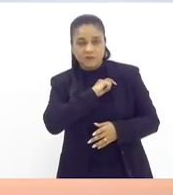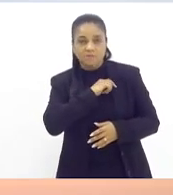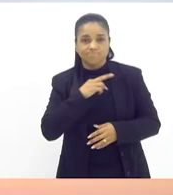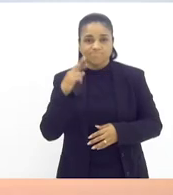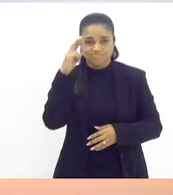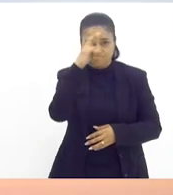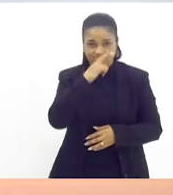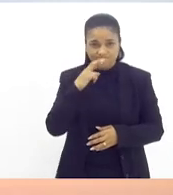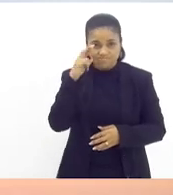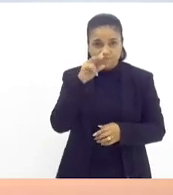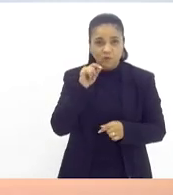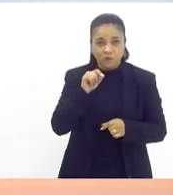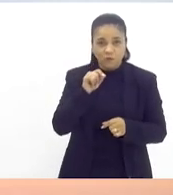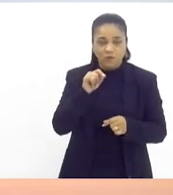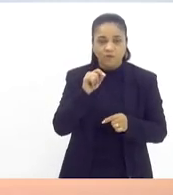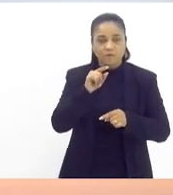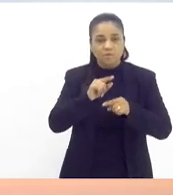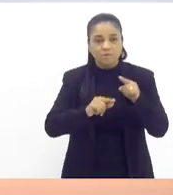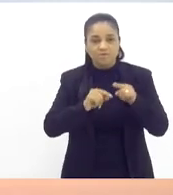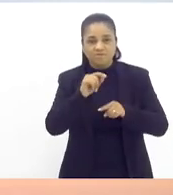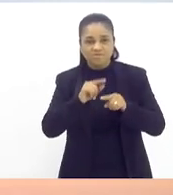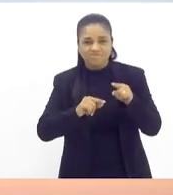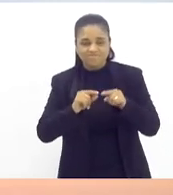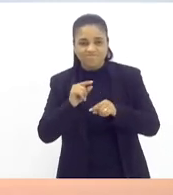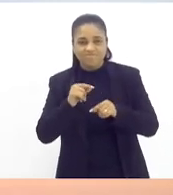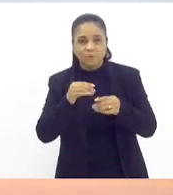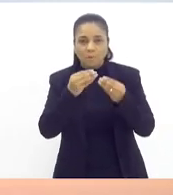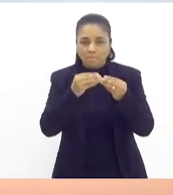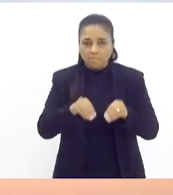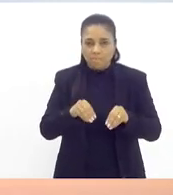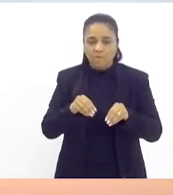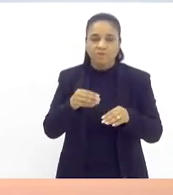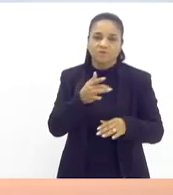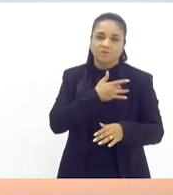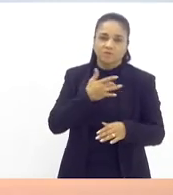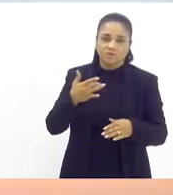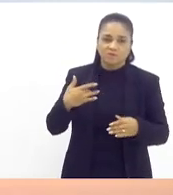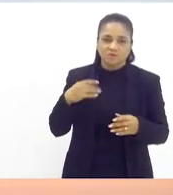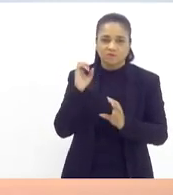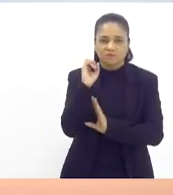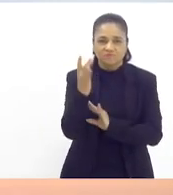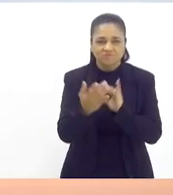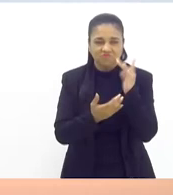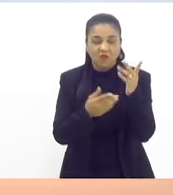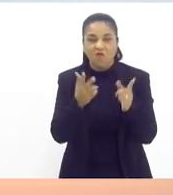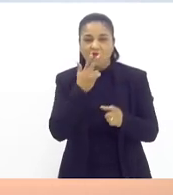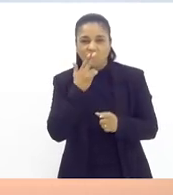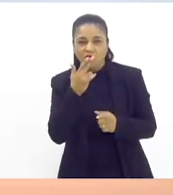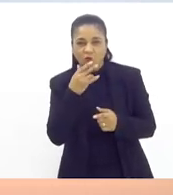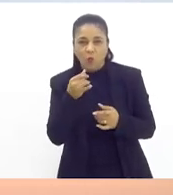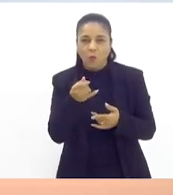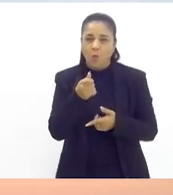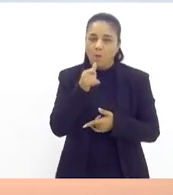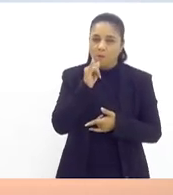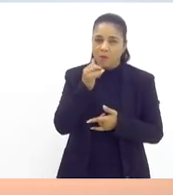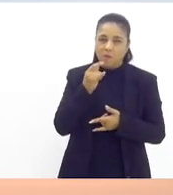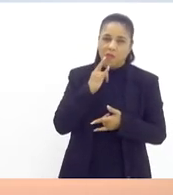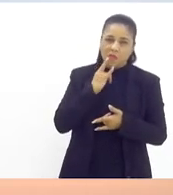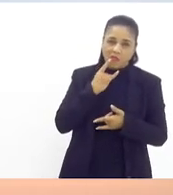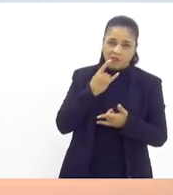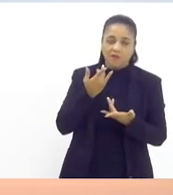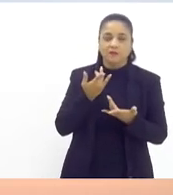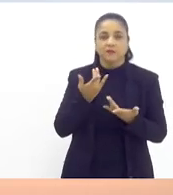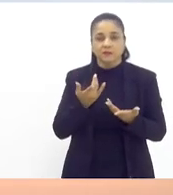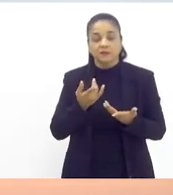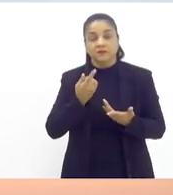incidiria sobre produtos nocivos à saúde e meio ambiente, como fumo, bebidas alcoólicas, é uma coisa, natureza